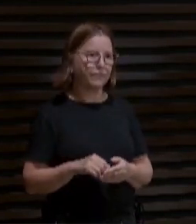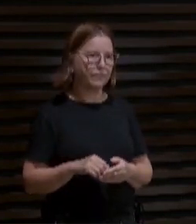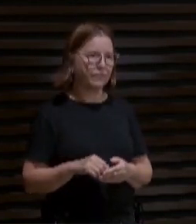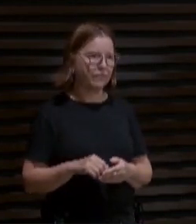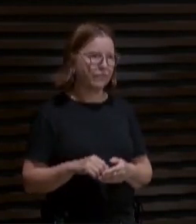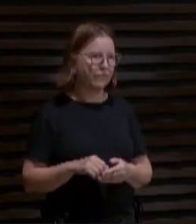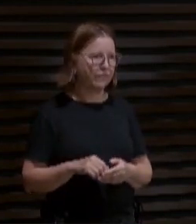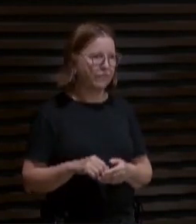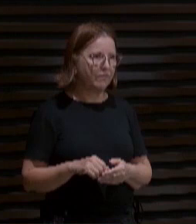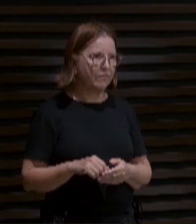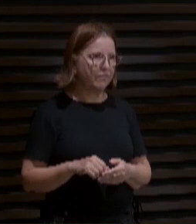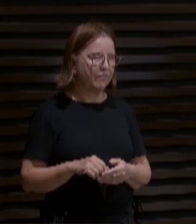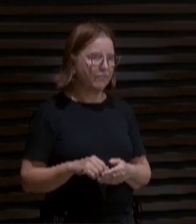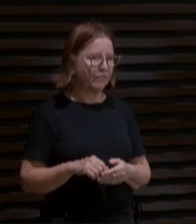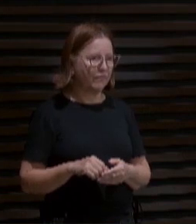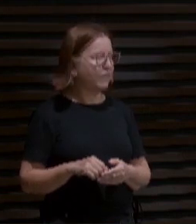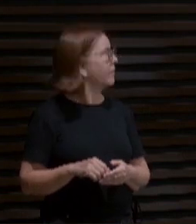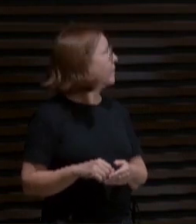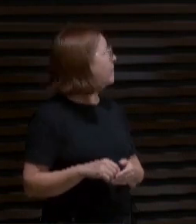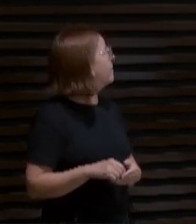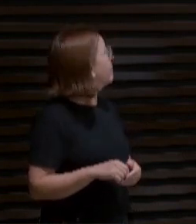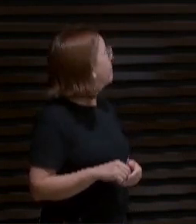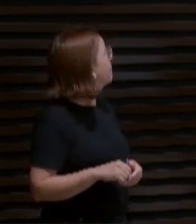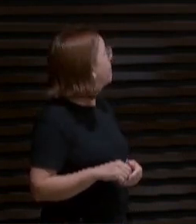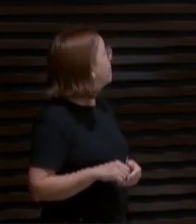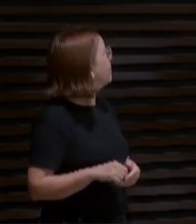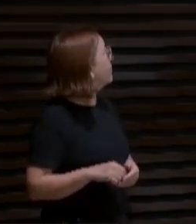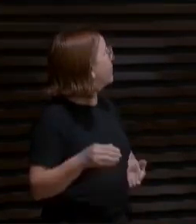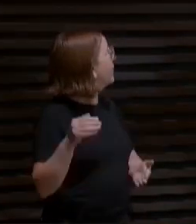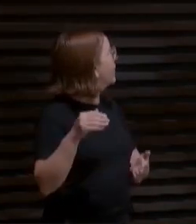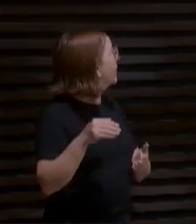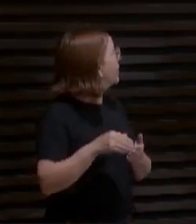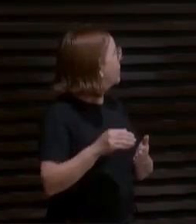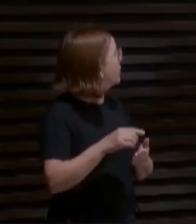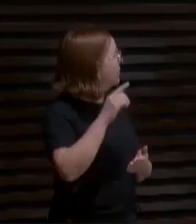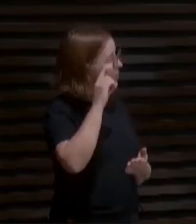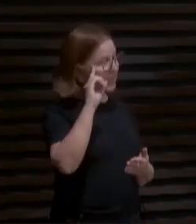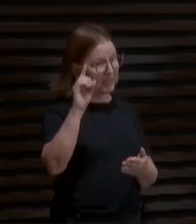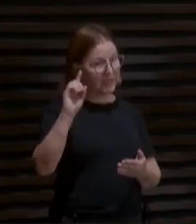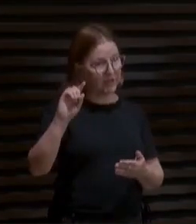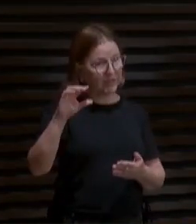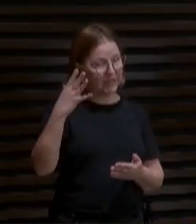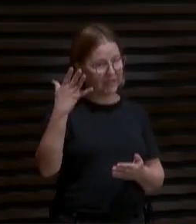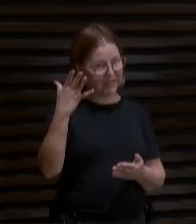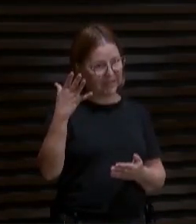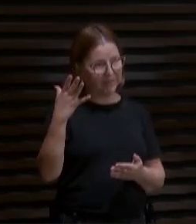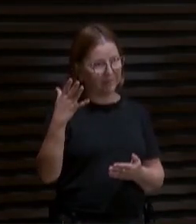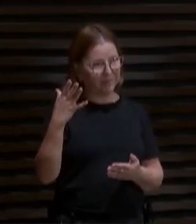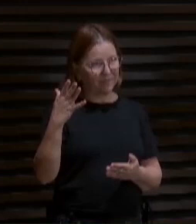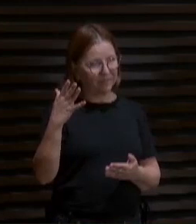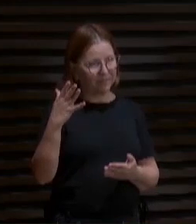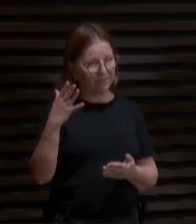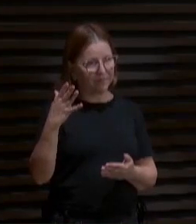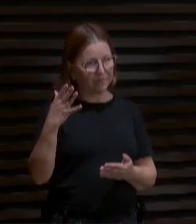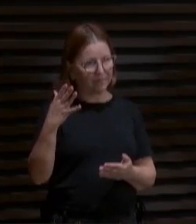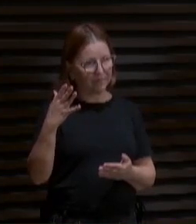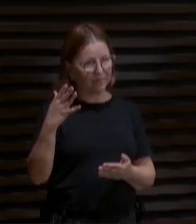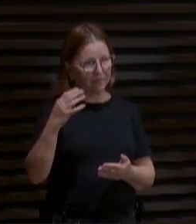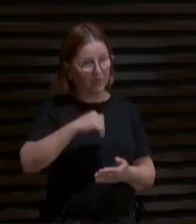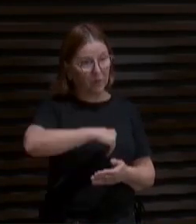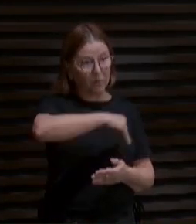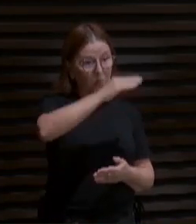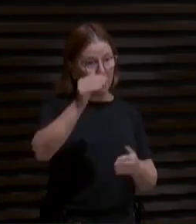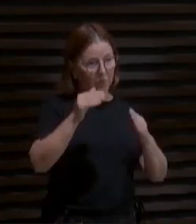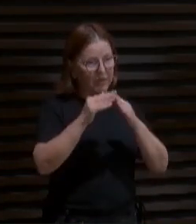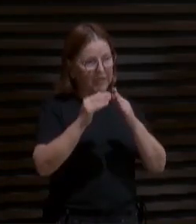dial da sintonia. Mas nos últimos dias acontecerá que o monte da casa